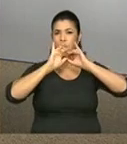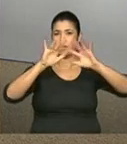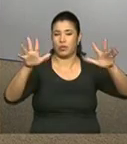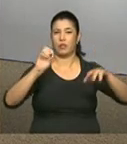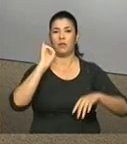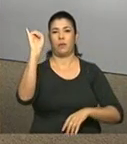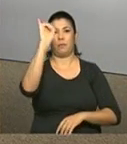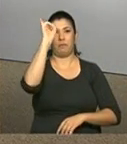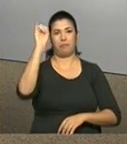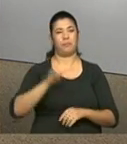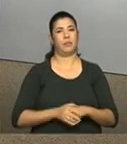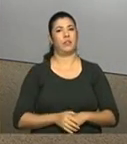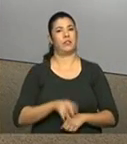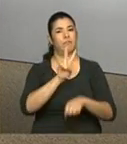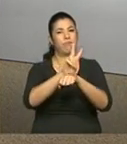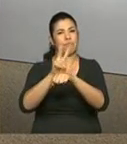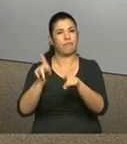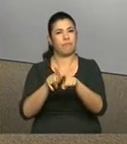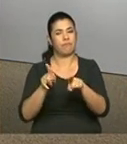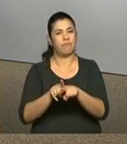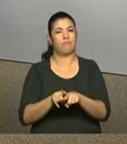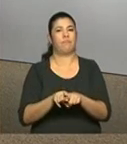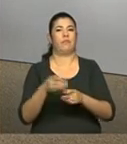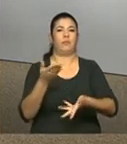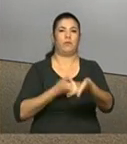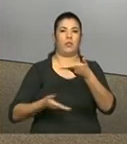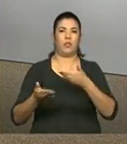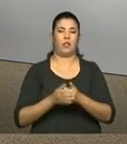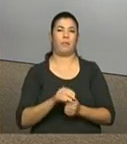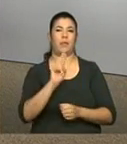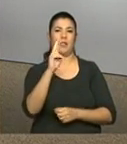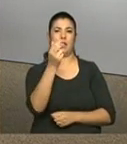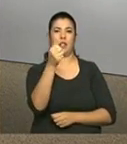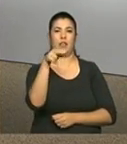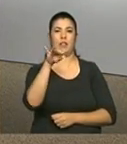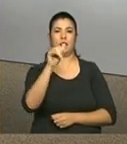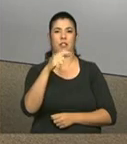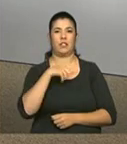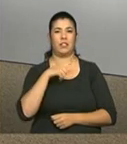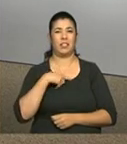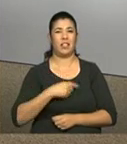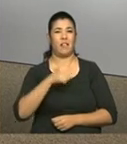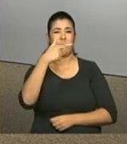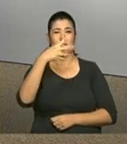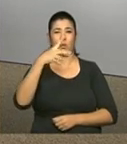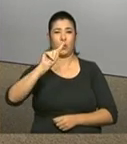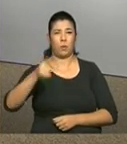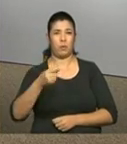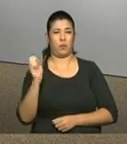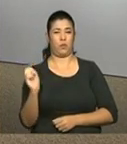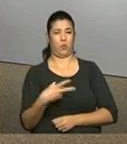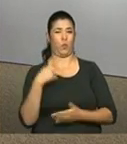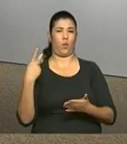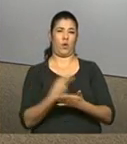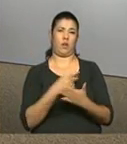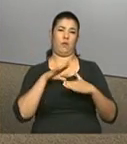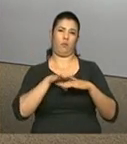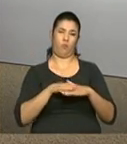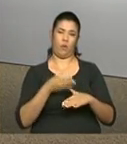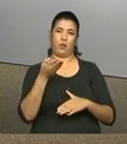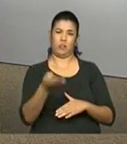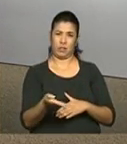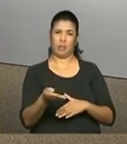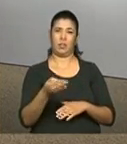importância da prevenção e o tratamento da hanseníase. O Brasil registrou cerca de 24 mil novos casos da